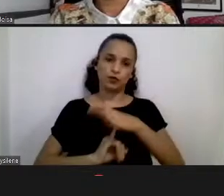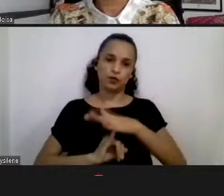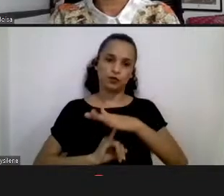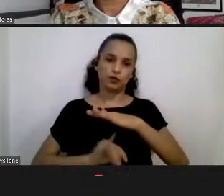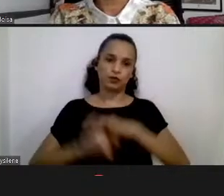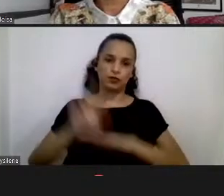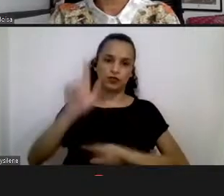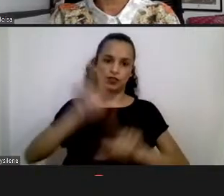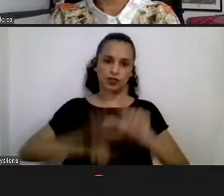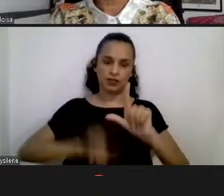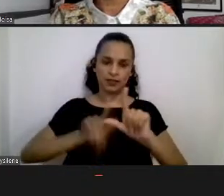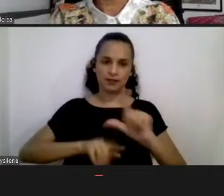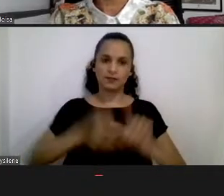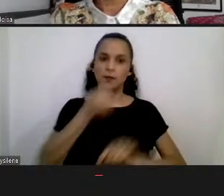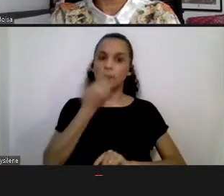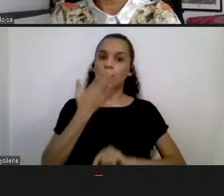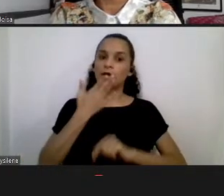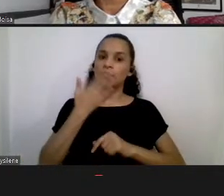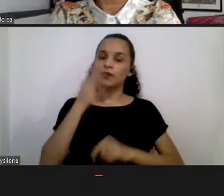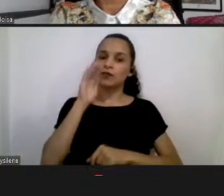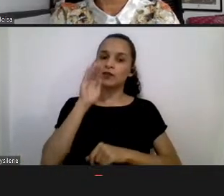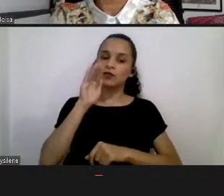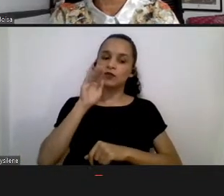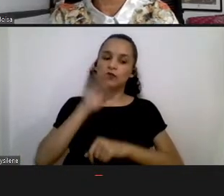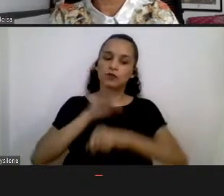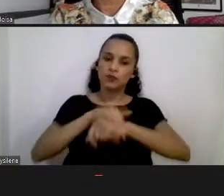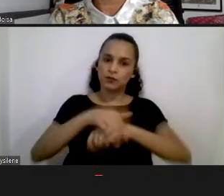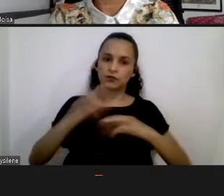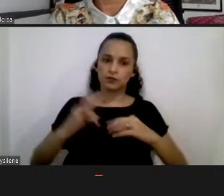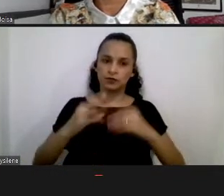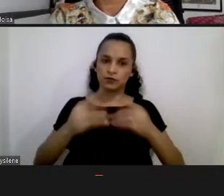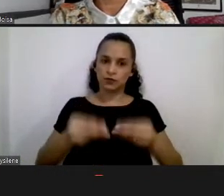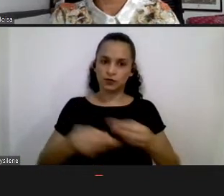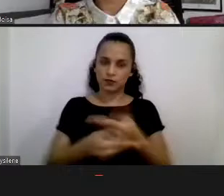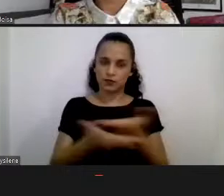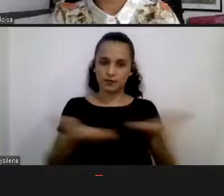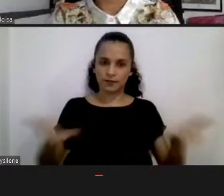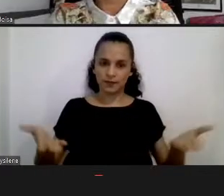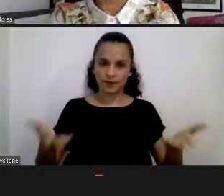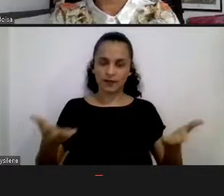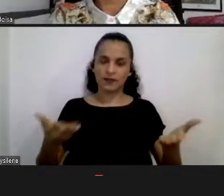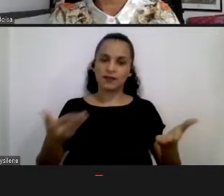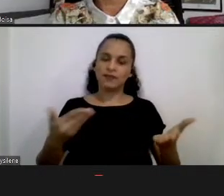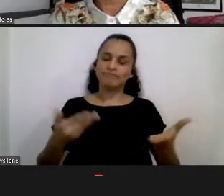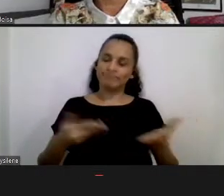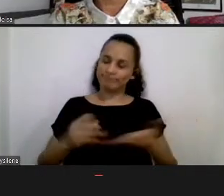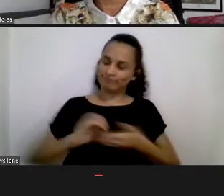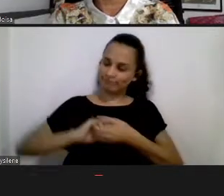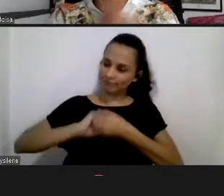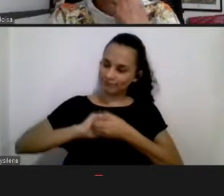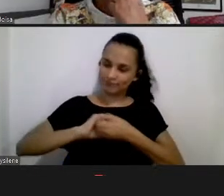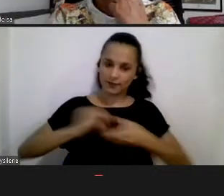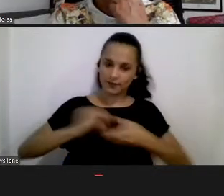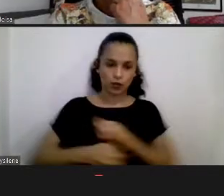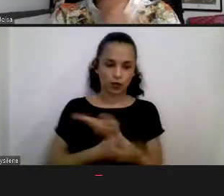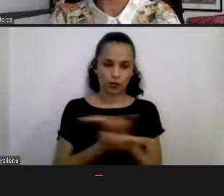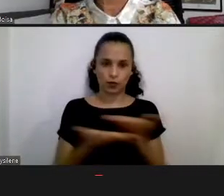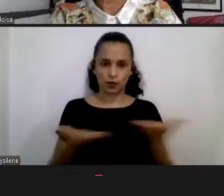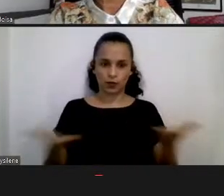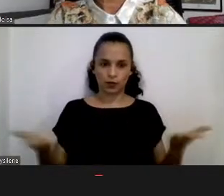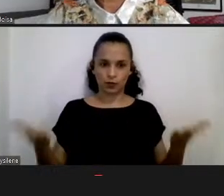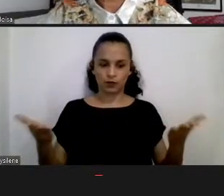Boa noite a todos e todas. Na pessoa da professora Márcia Abraão Moura, cumprimento todos os membros dessa